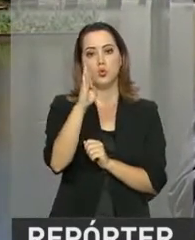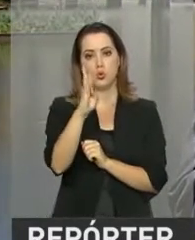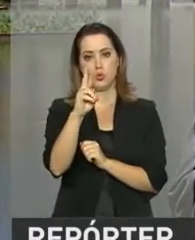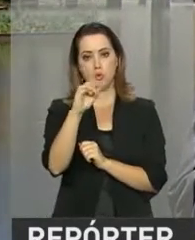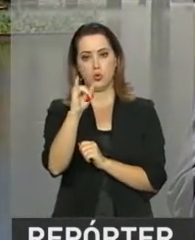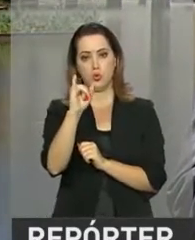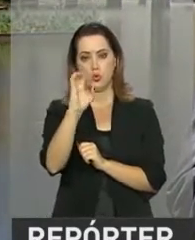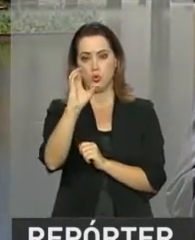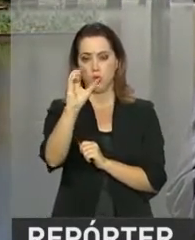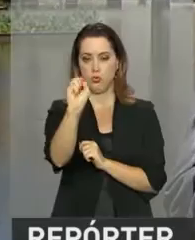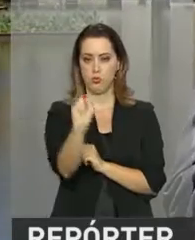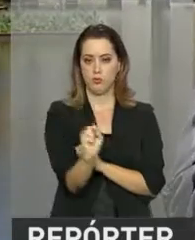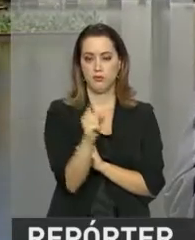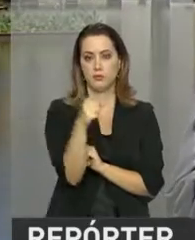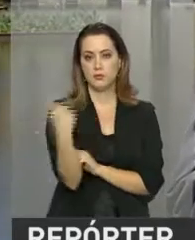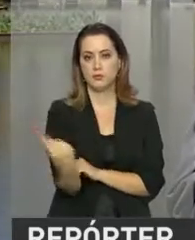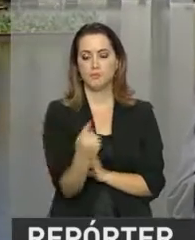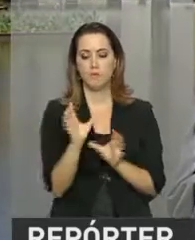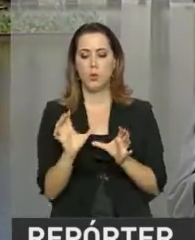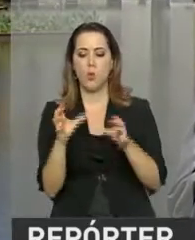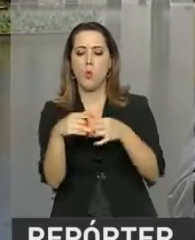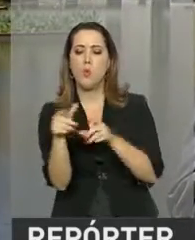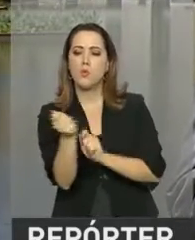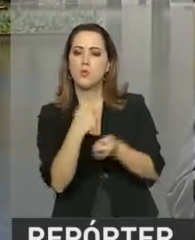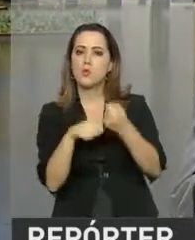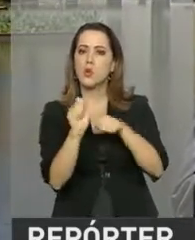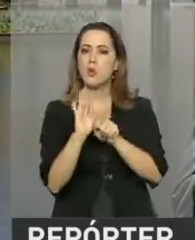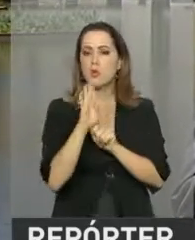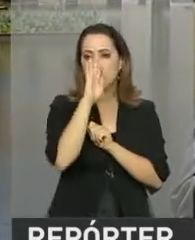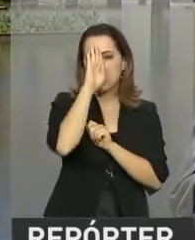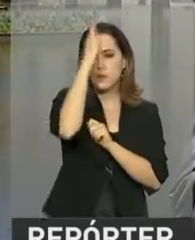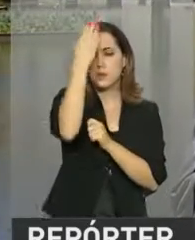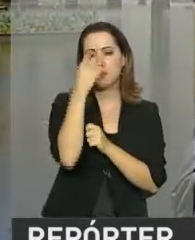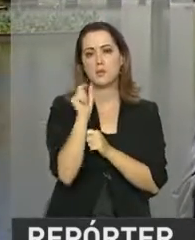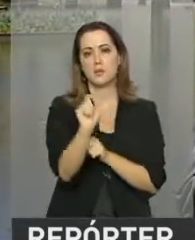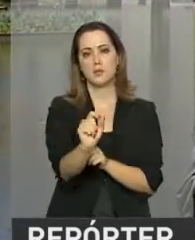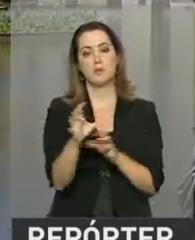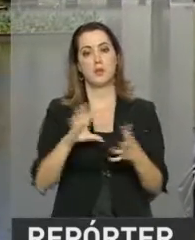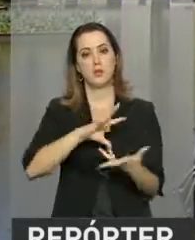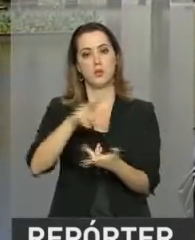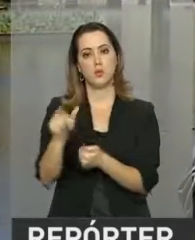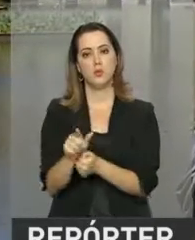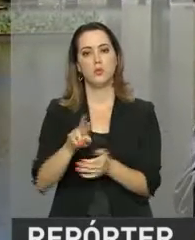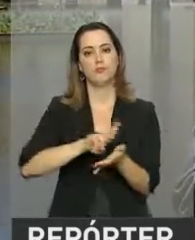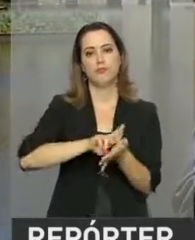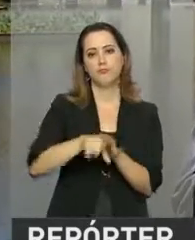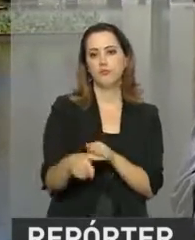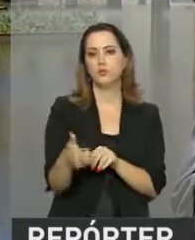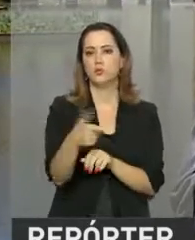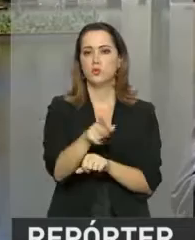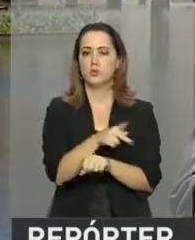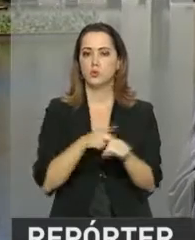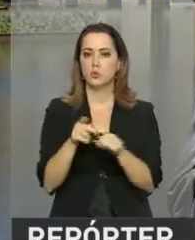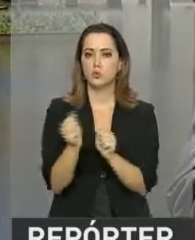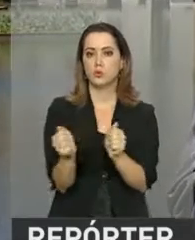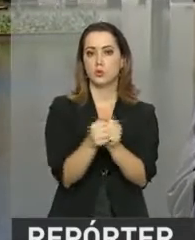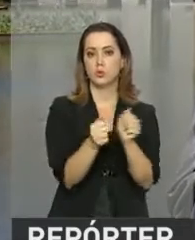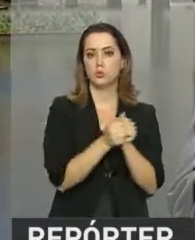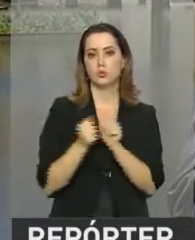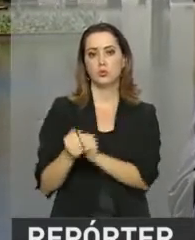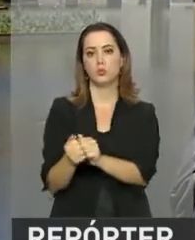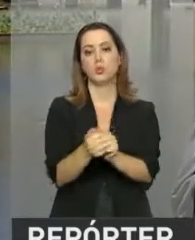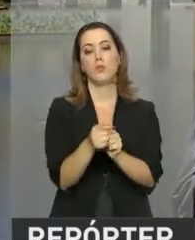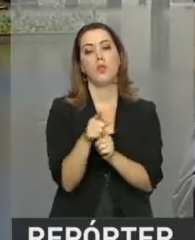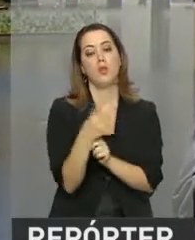o grupo das principais economias em desenvolvimento do mundo que reúne ainda Rússia Índia e África do Sul as